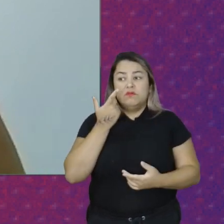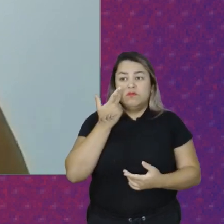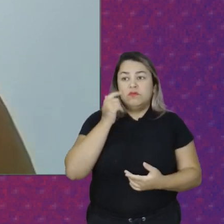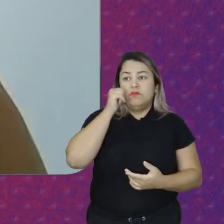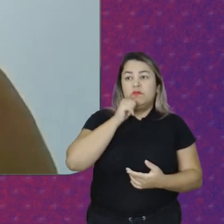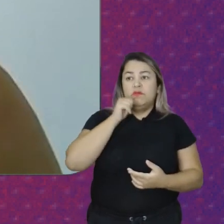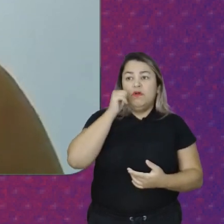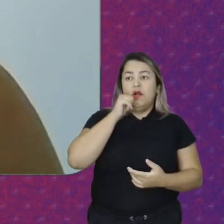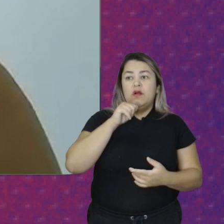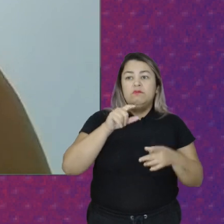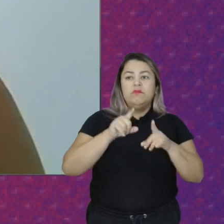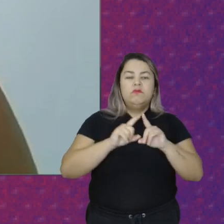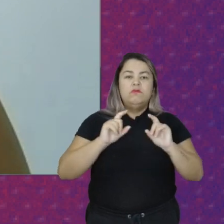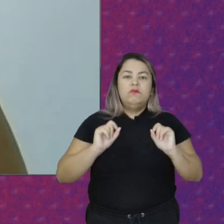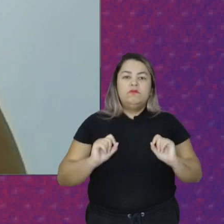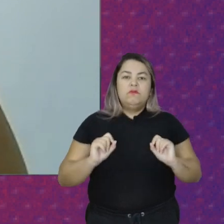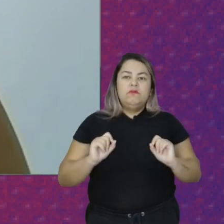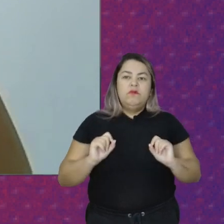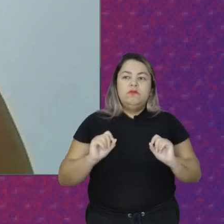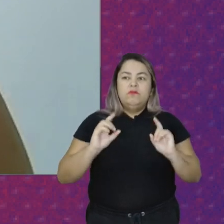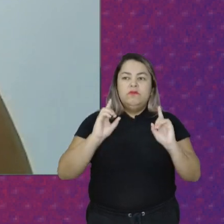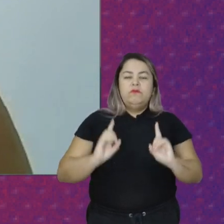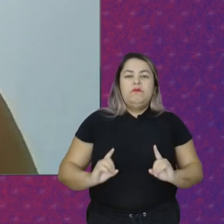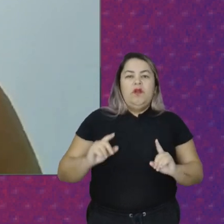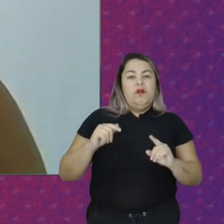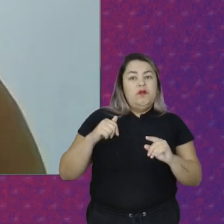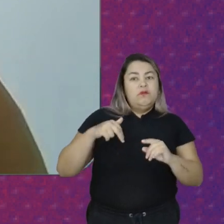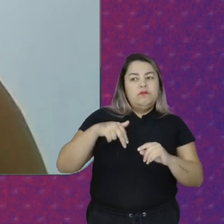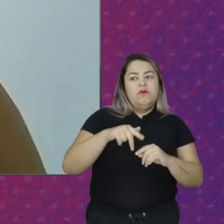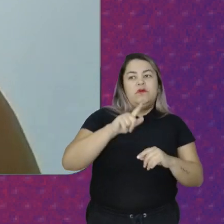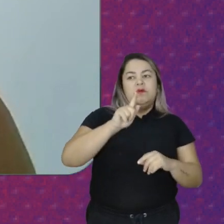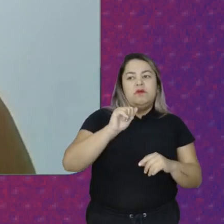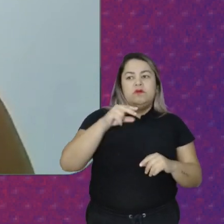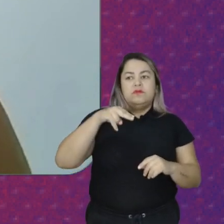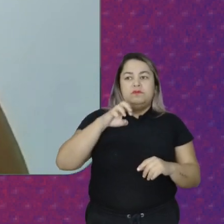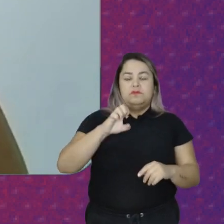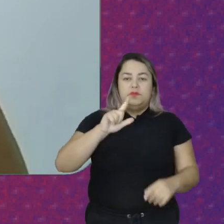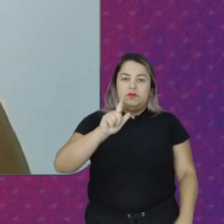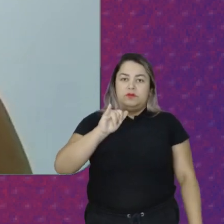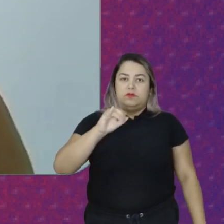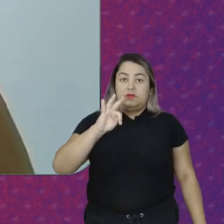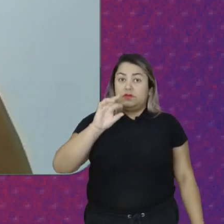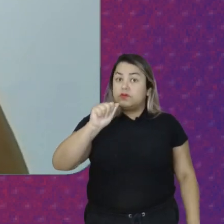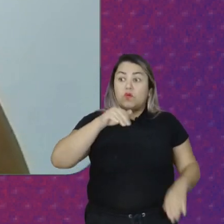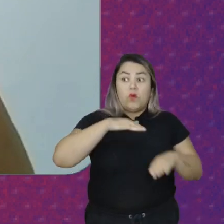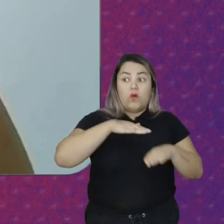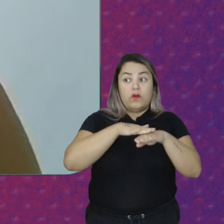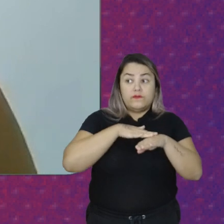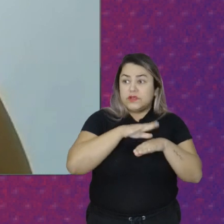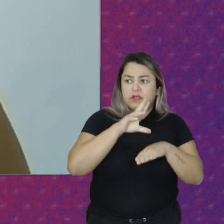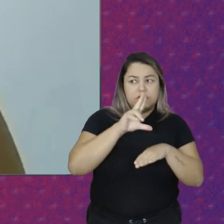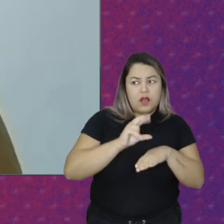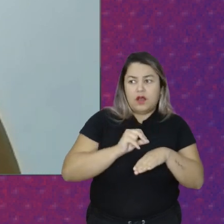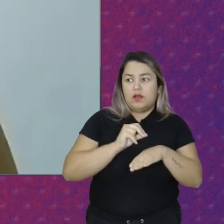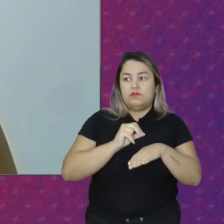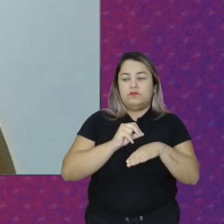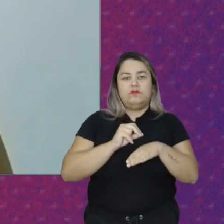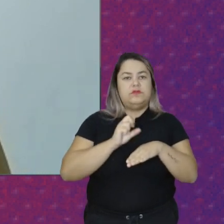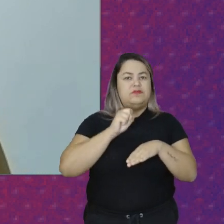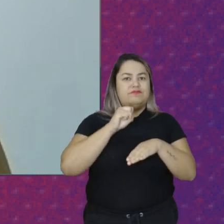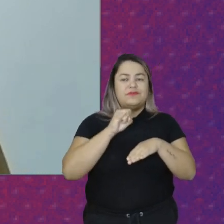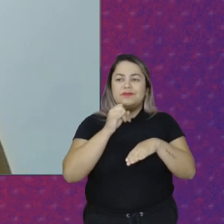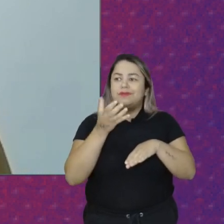ir ao ginecologista e o ginecologista não dialogar com essa mulher, né? O ginecologista nem